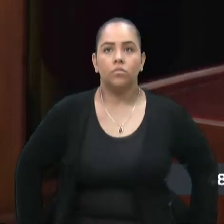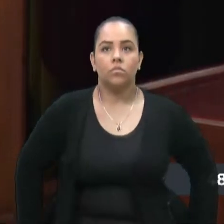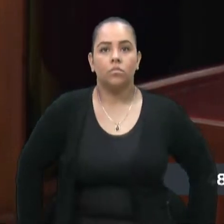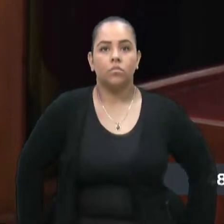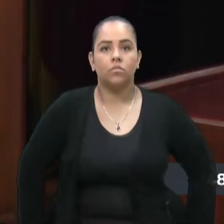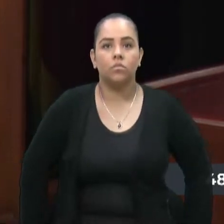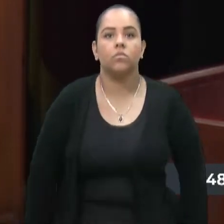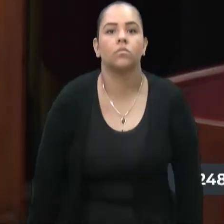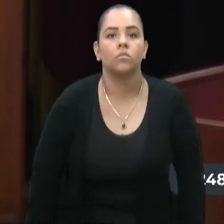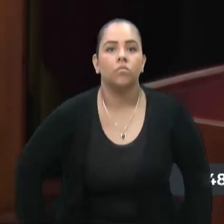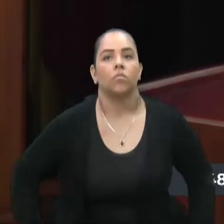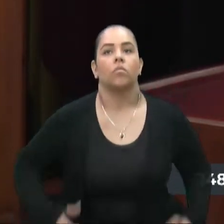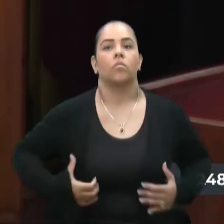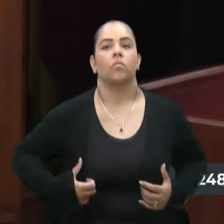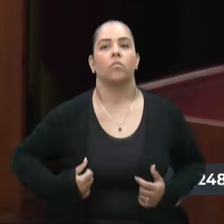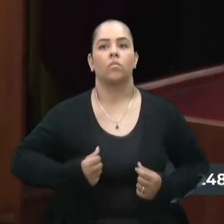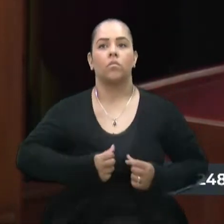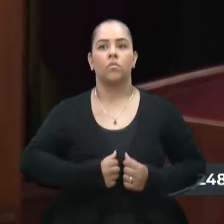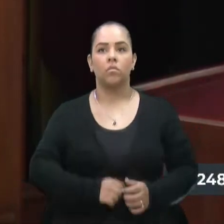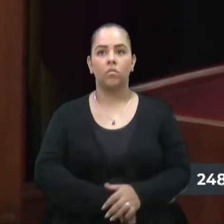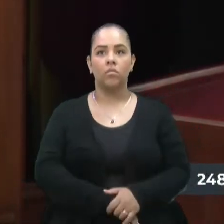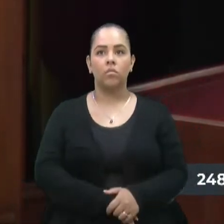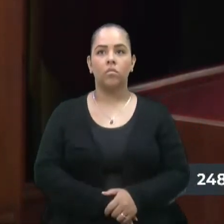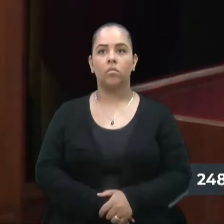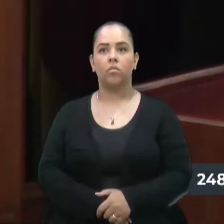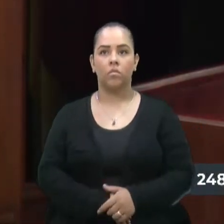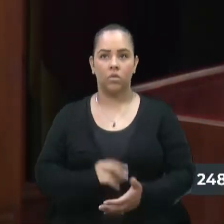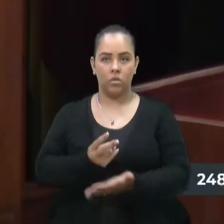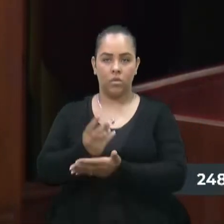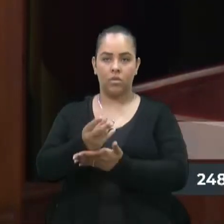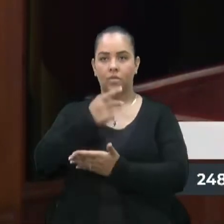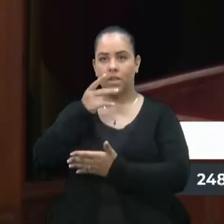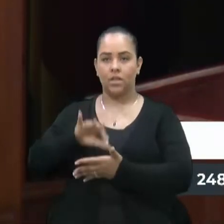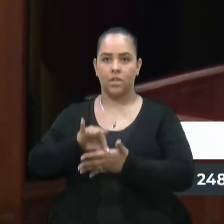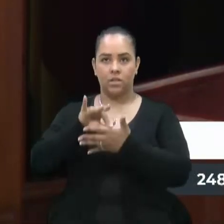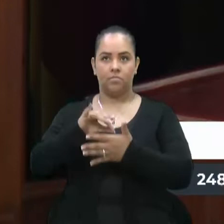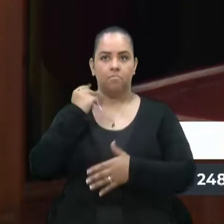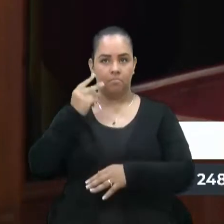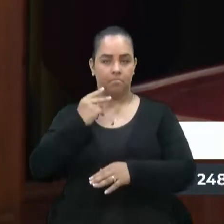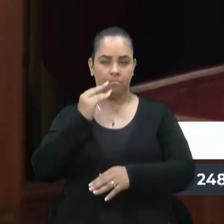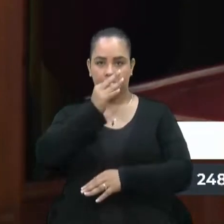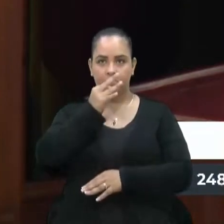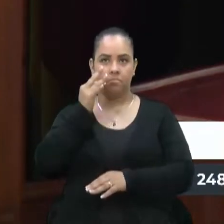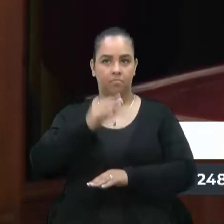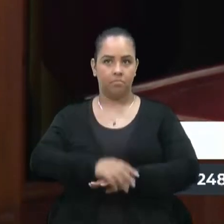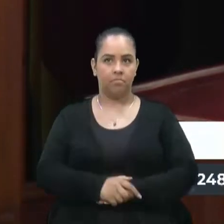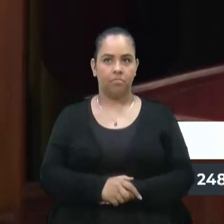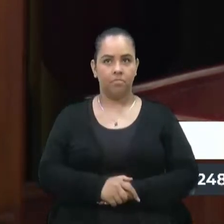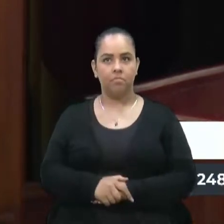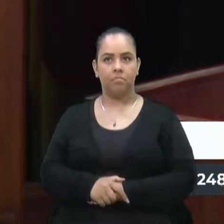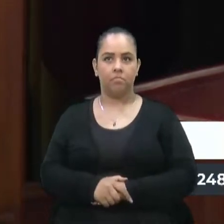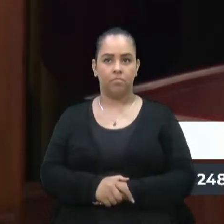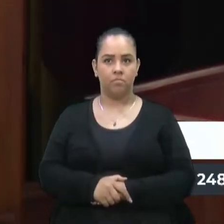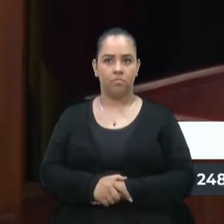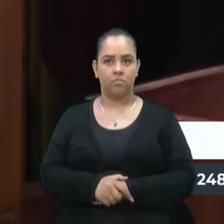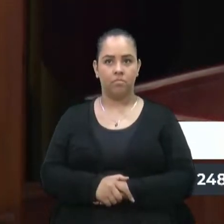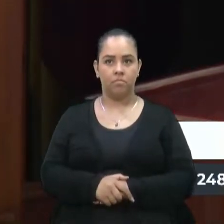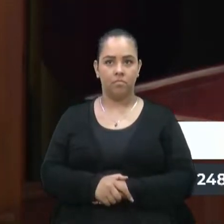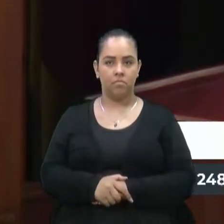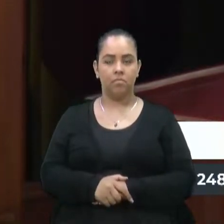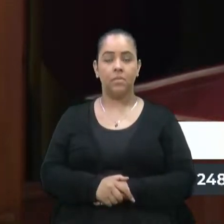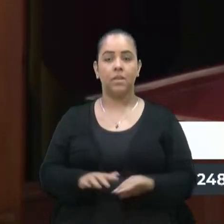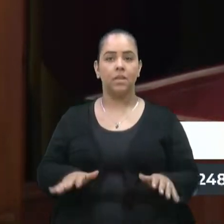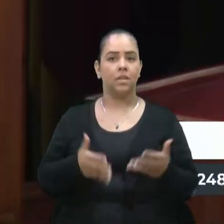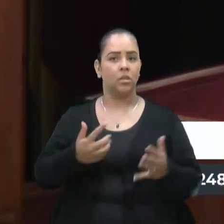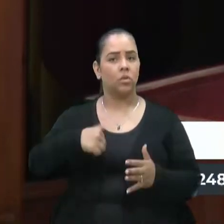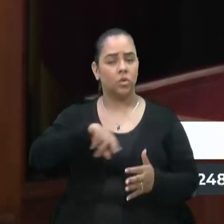Então, a gente vê que... Apenas só para informar que está seguindo em declaração de líder, vereadora. Obrigada, vereadora. Me permite uma parte, vereador, em momento oportuno. Então, a